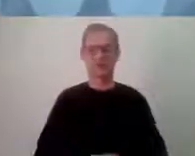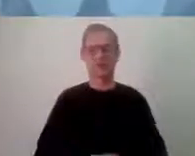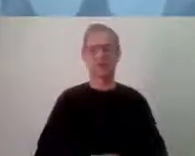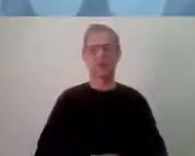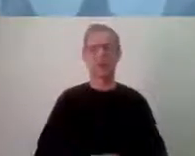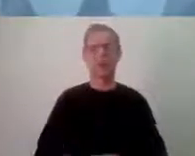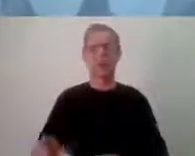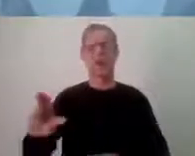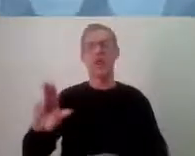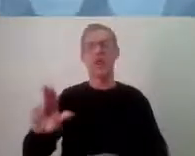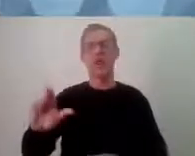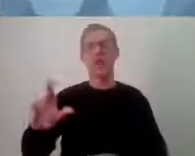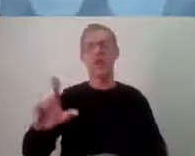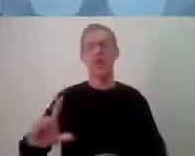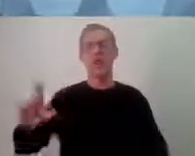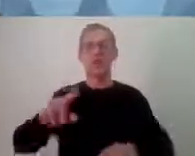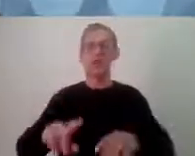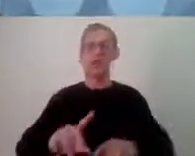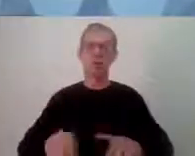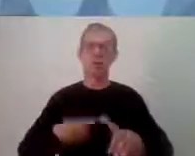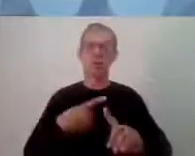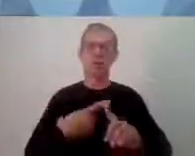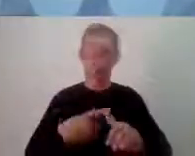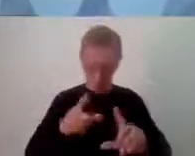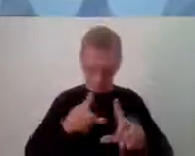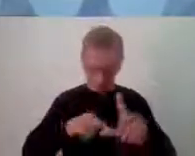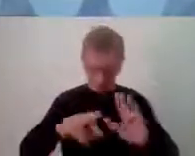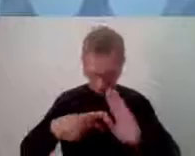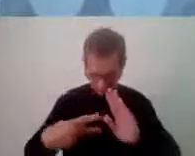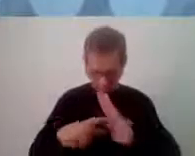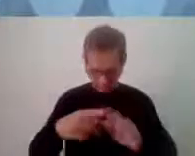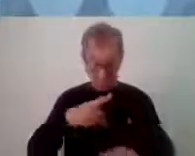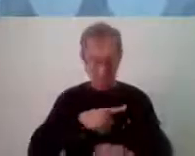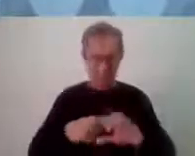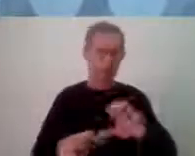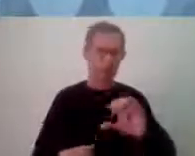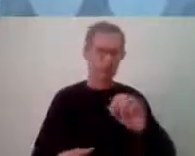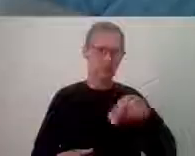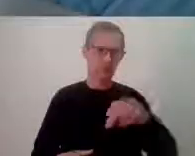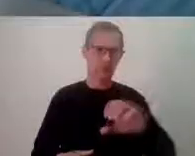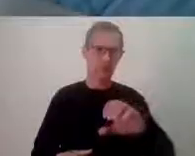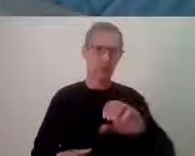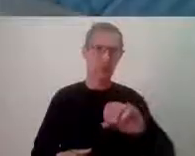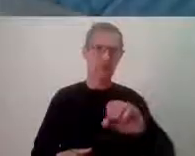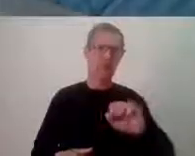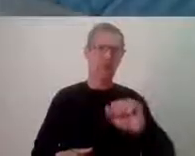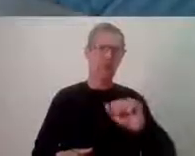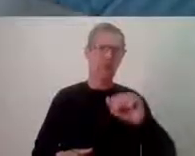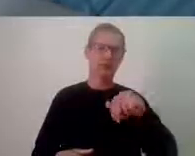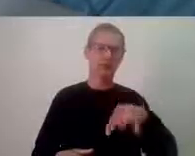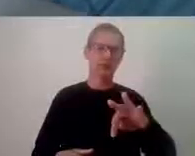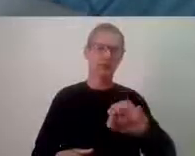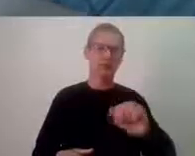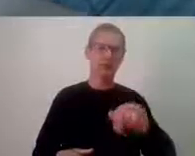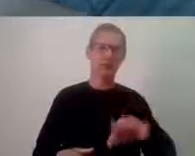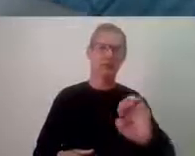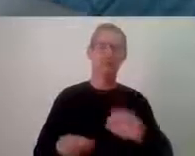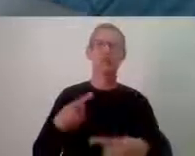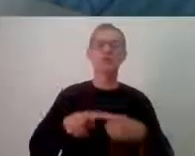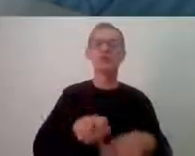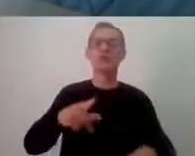Mas você tem que colocar mais uma letra que representa que tem uma constante. Por que isso, professora? Porque você